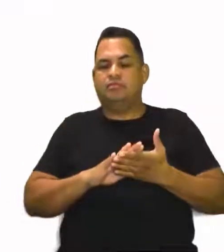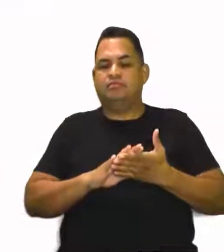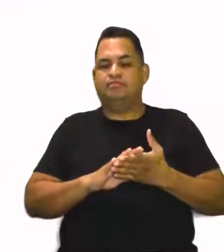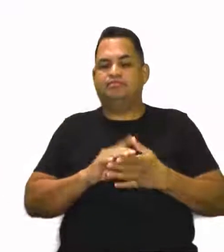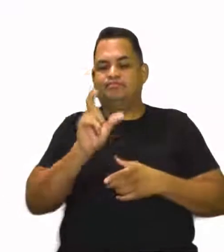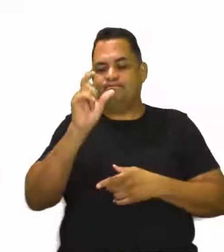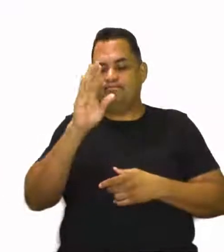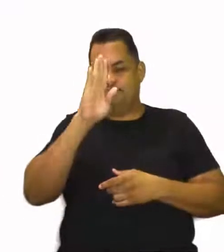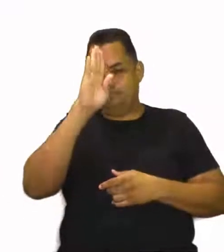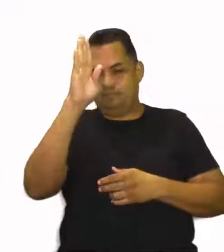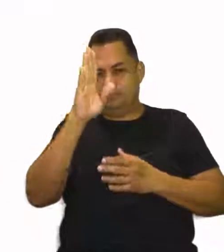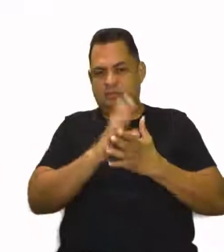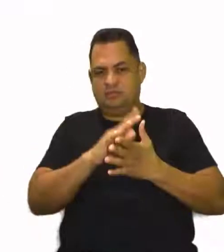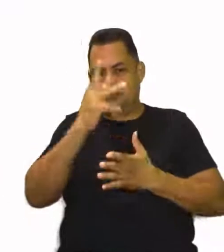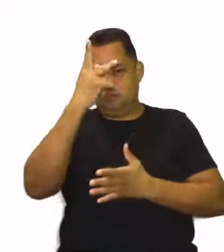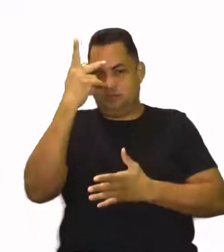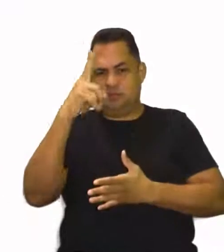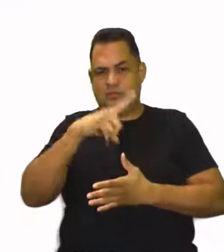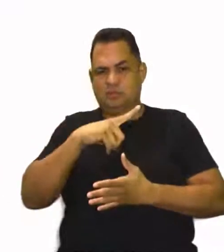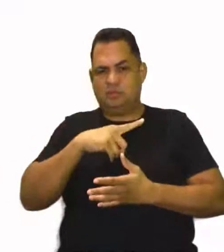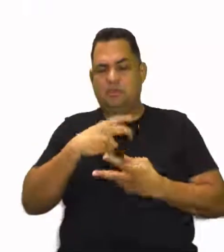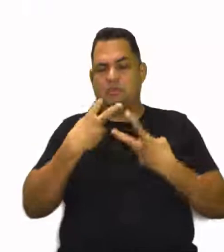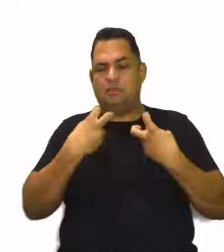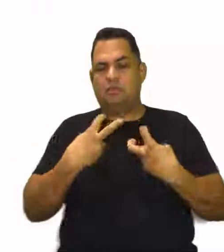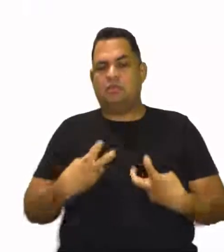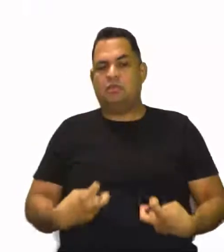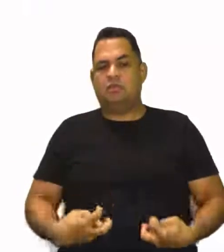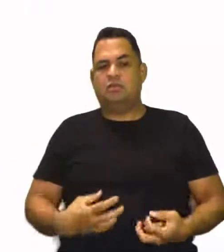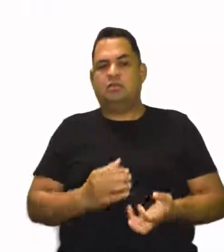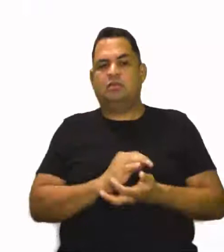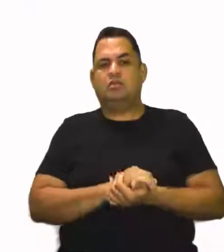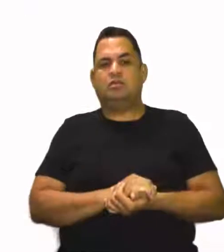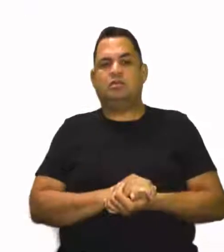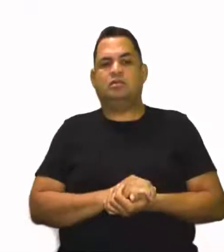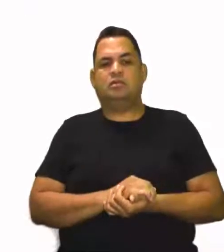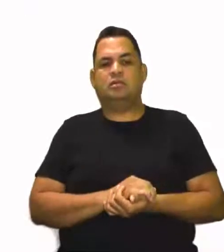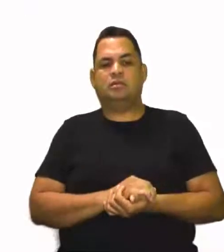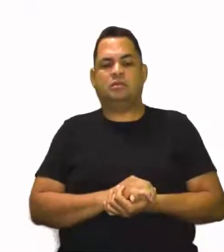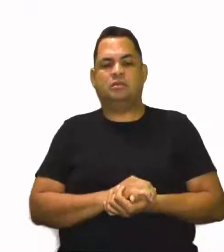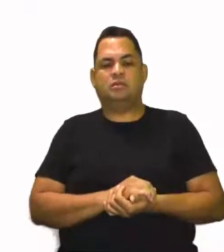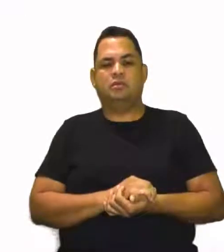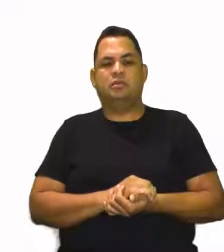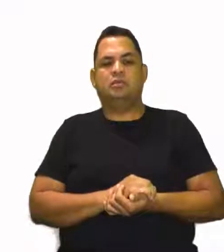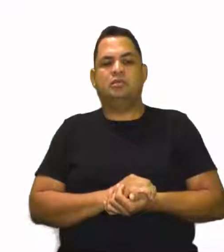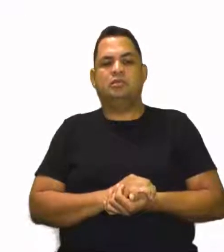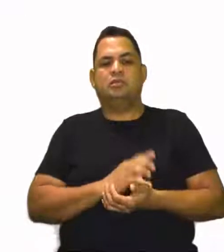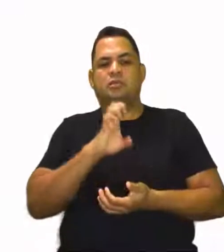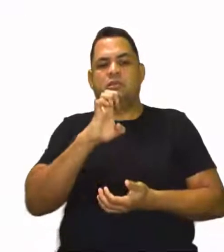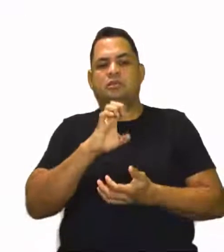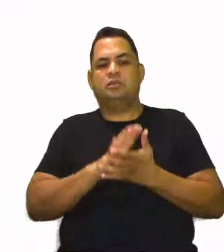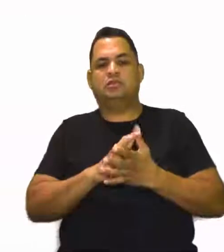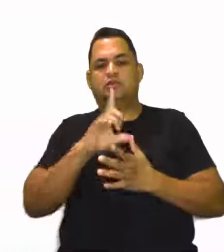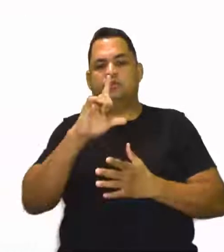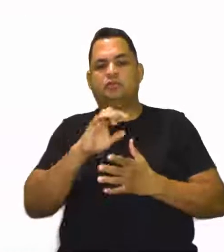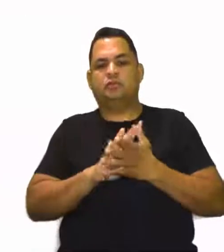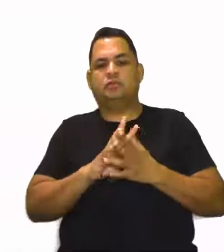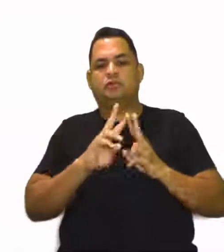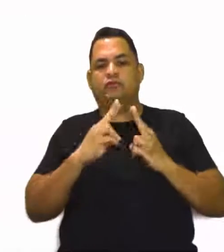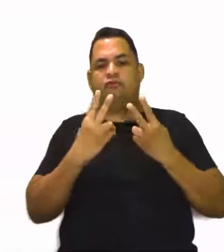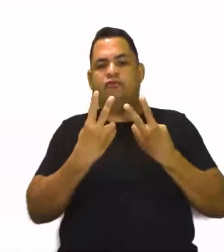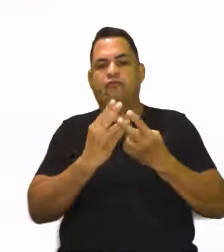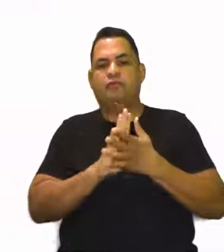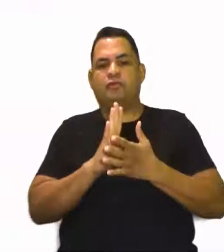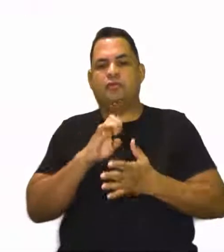indivíduos aí que têm câncer. E na letra E, ele diz que vai diminuir o volume plasmático, e na verdade aumenta